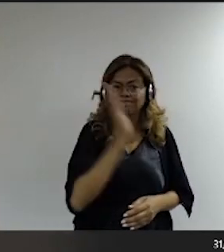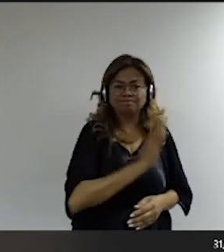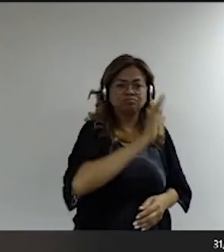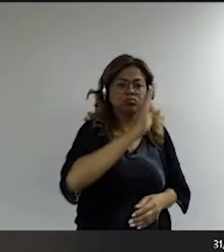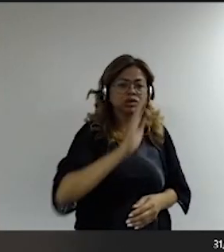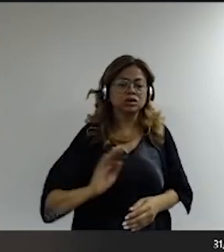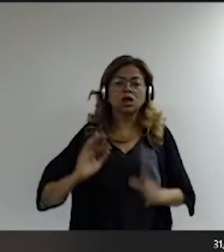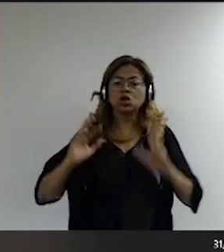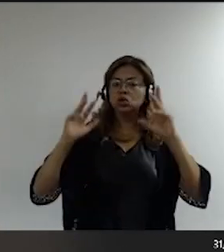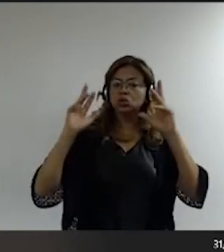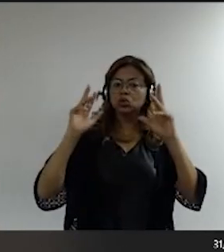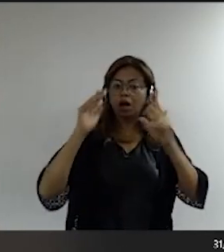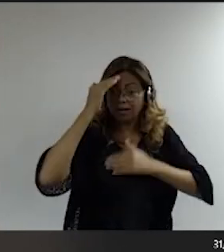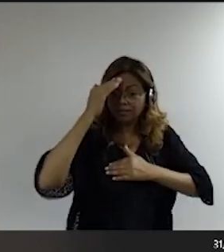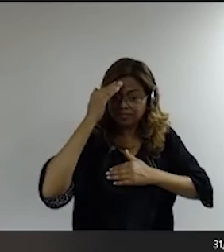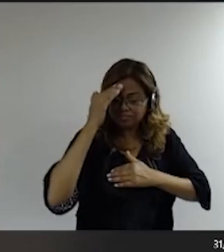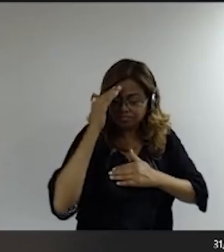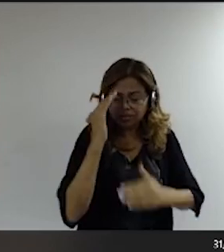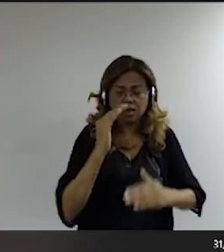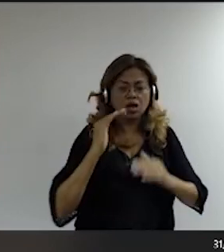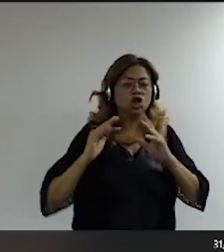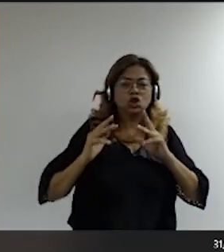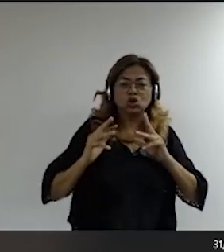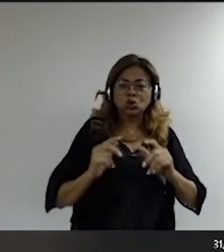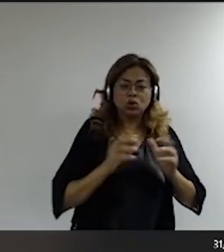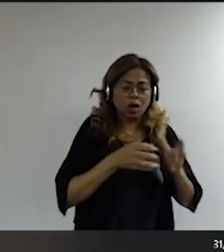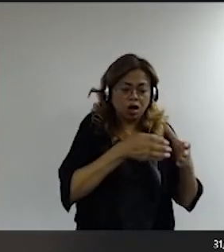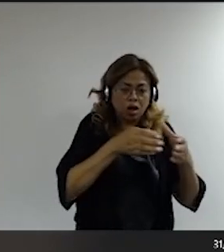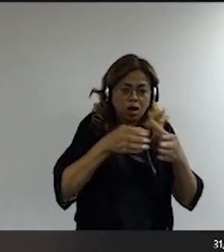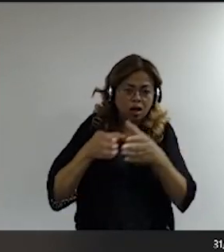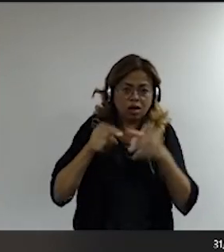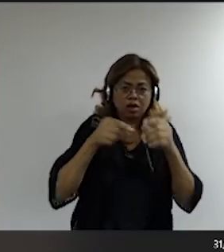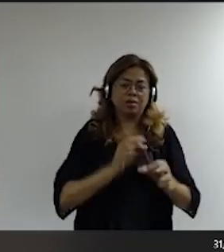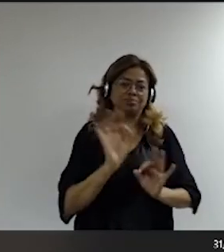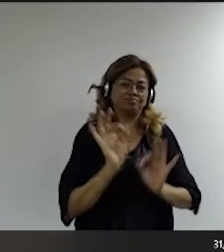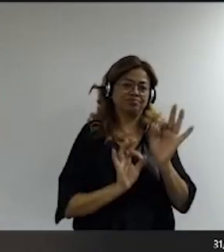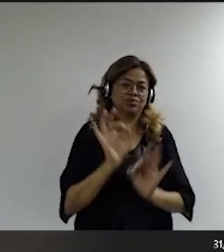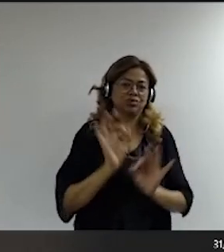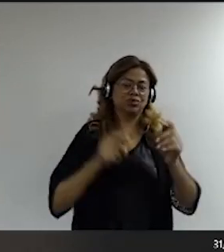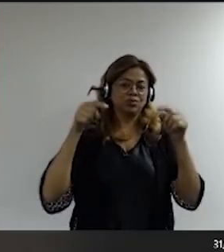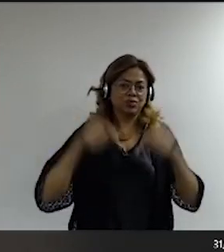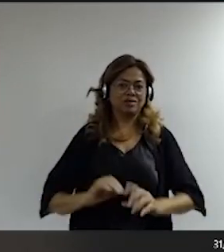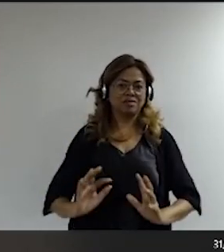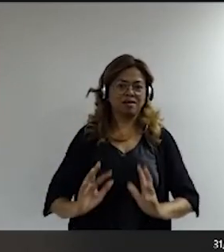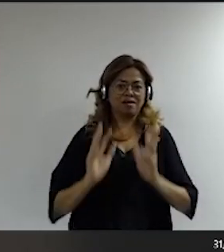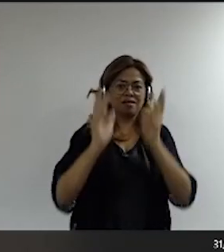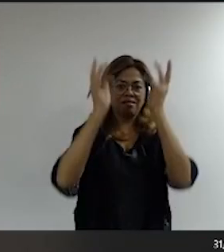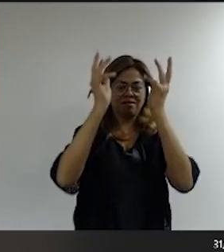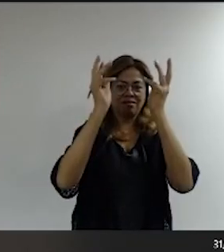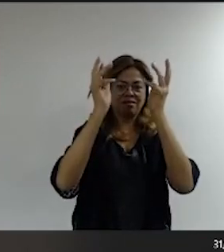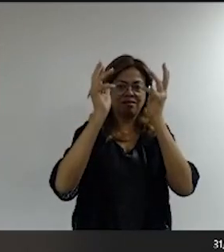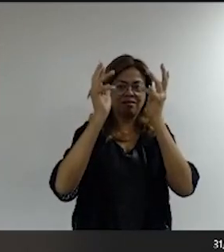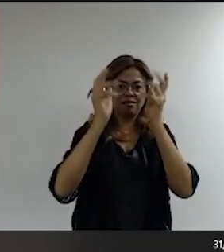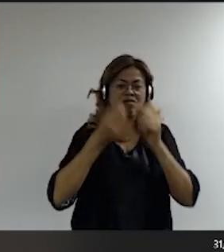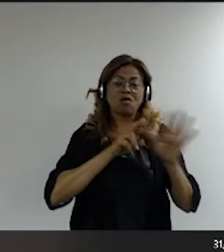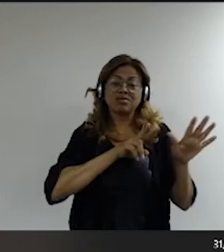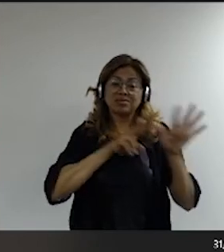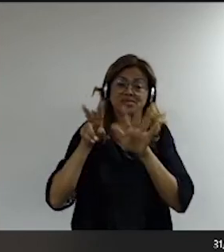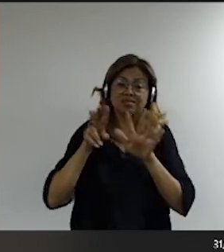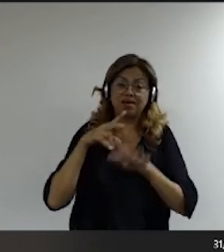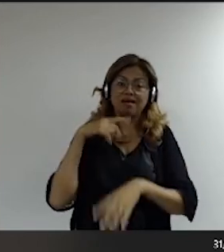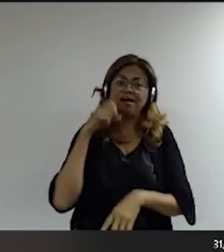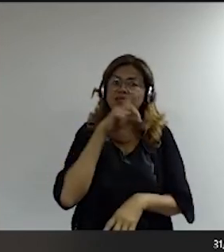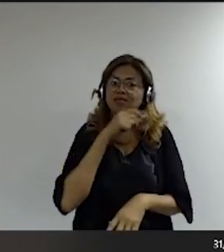desse evento, dizendo que foi uma semana terrível, interminável para os inimigos da advocacia.